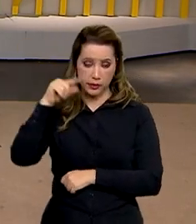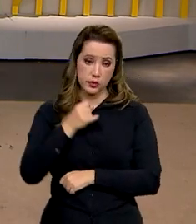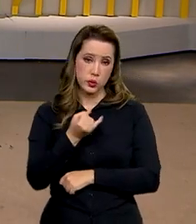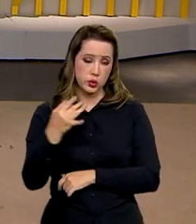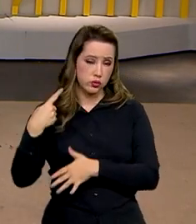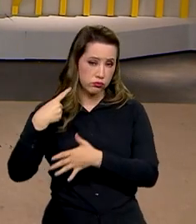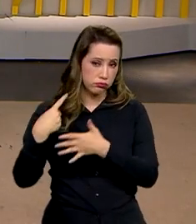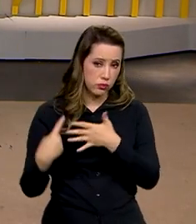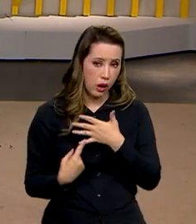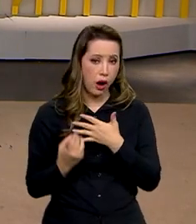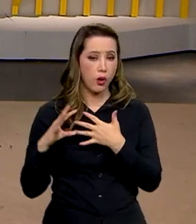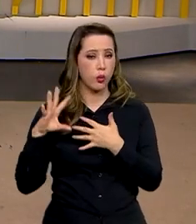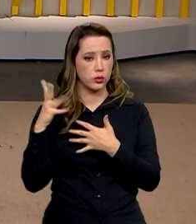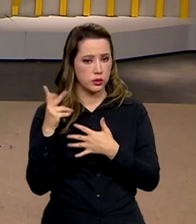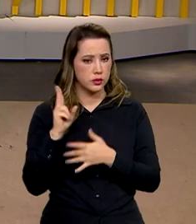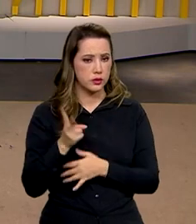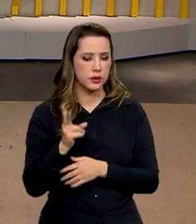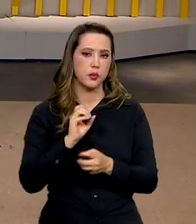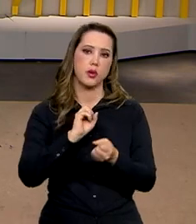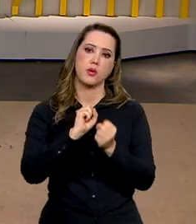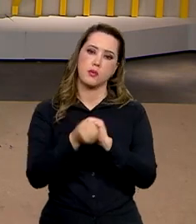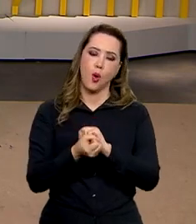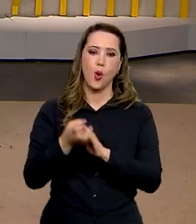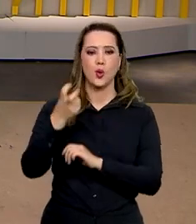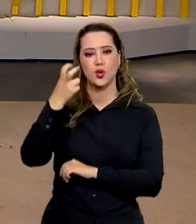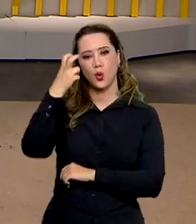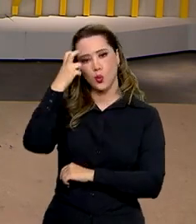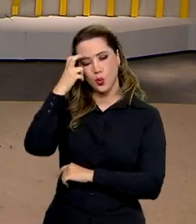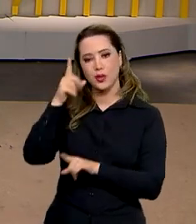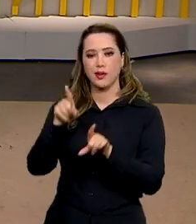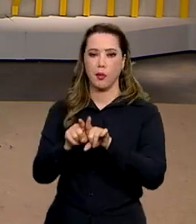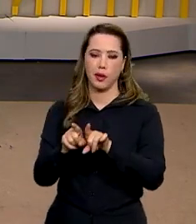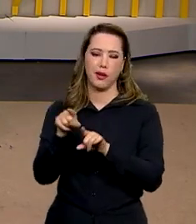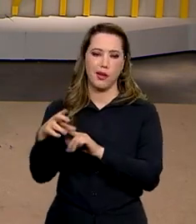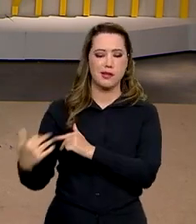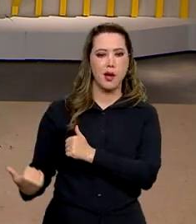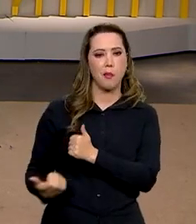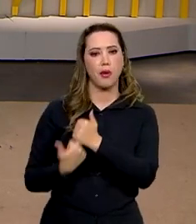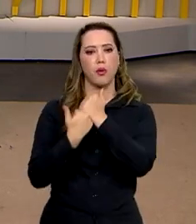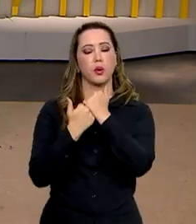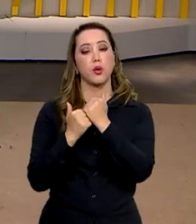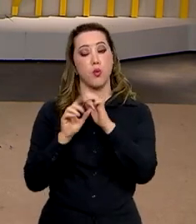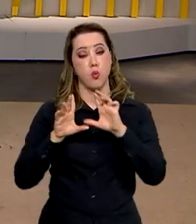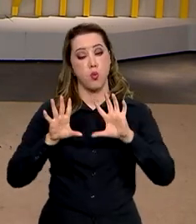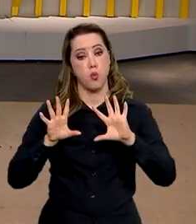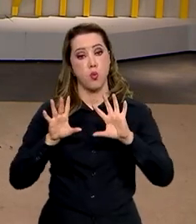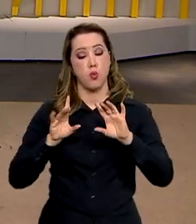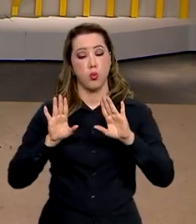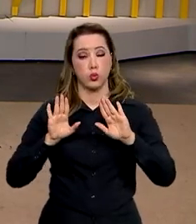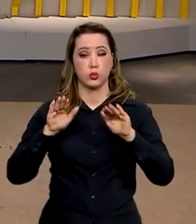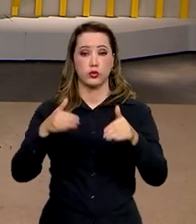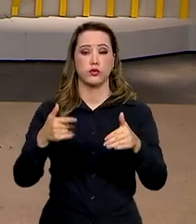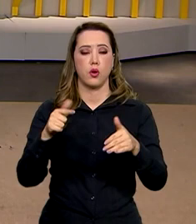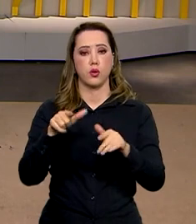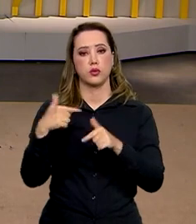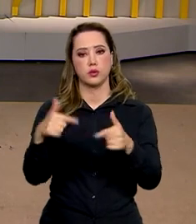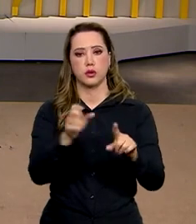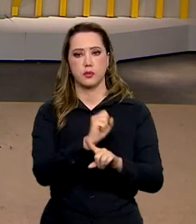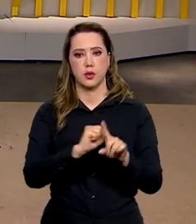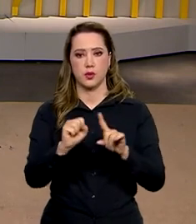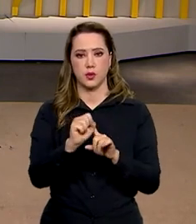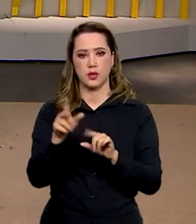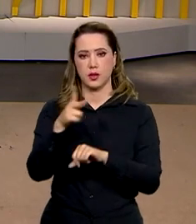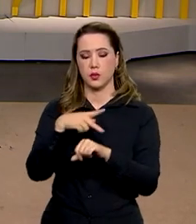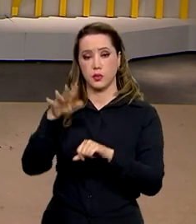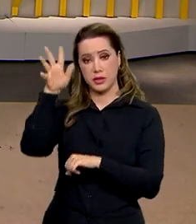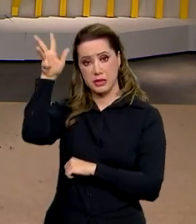áreas têm acontecido, incluindo o esporte e a cultura. E eles contribuem para o fortalecimento de ações sociais no país